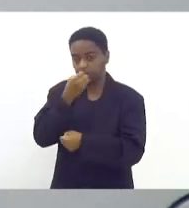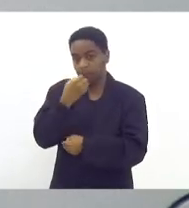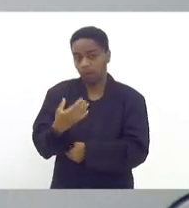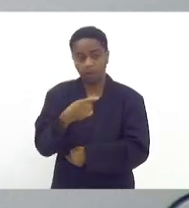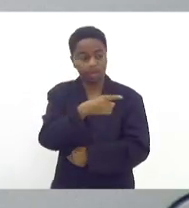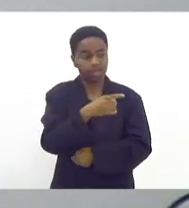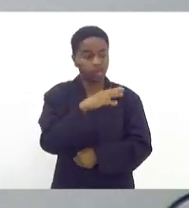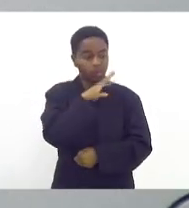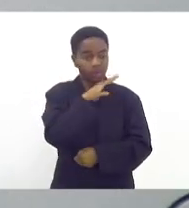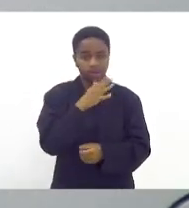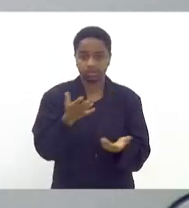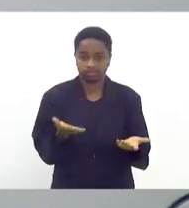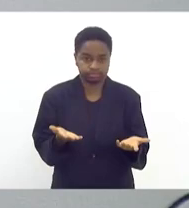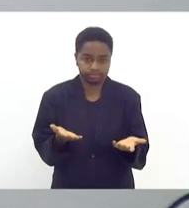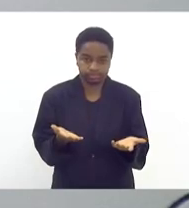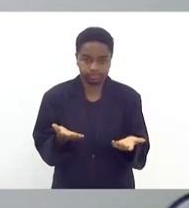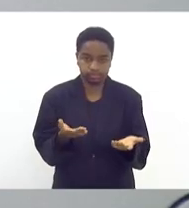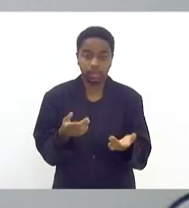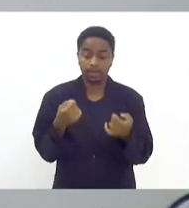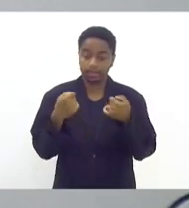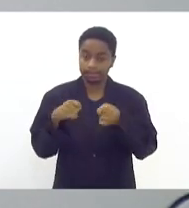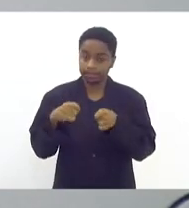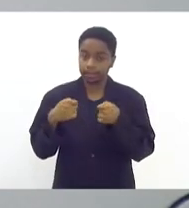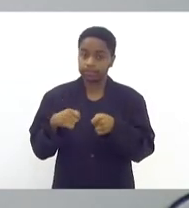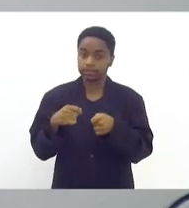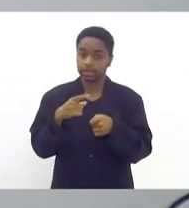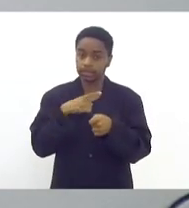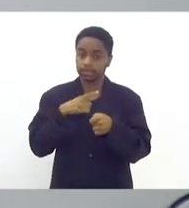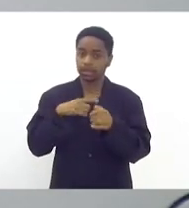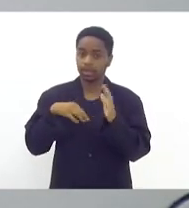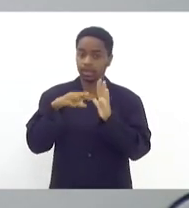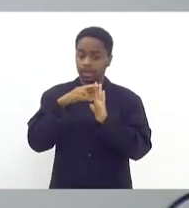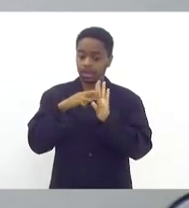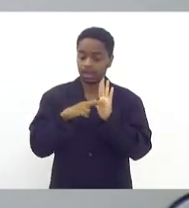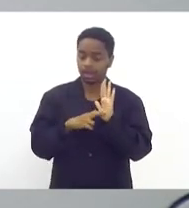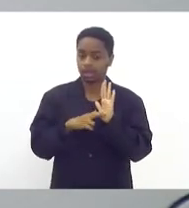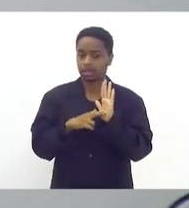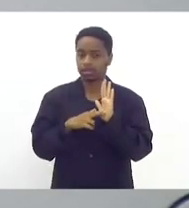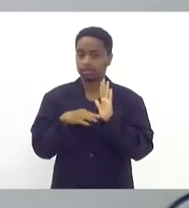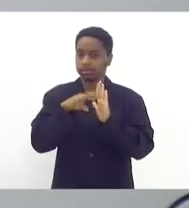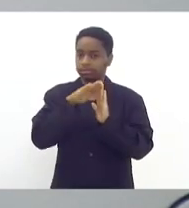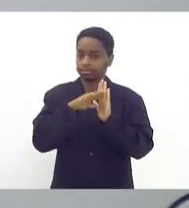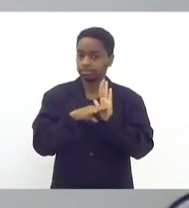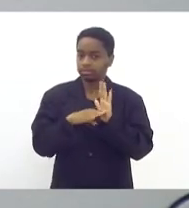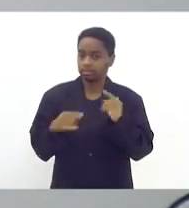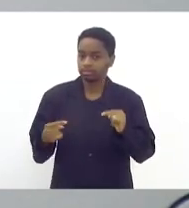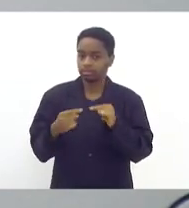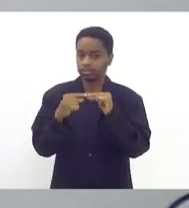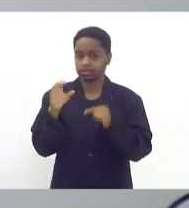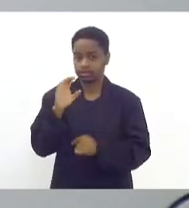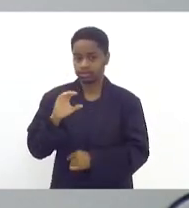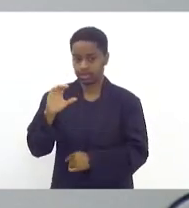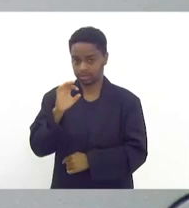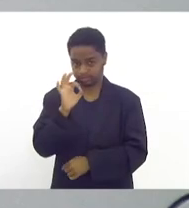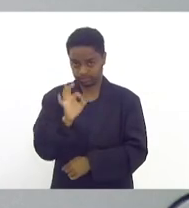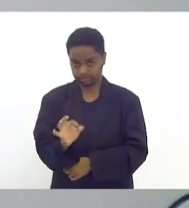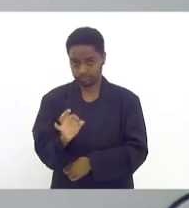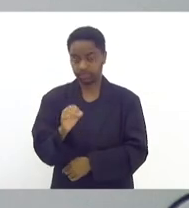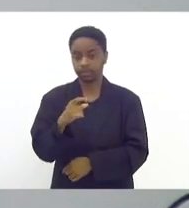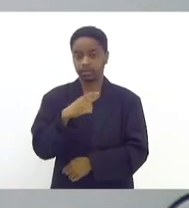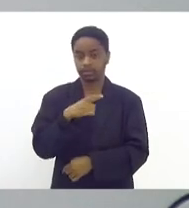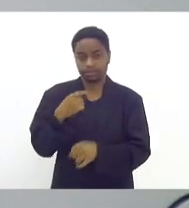aquele ali não é bom temos de ter um uns parâmetros científicos né algumas